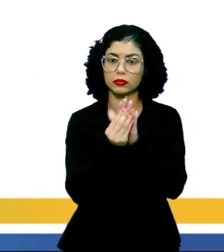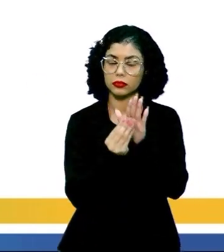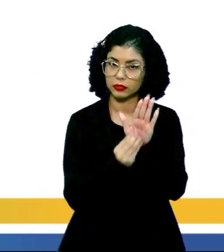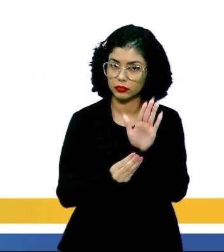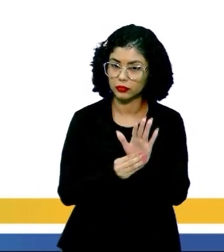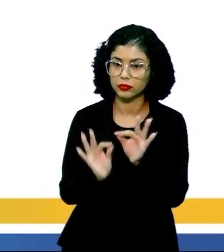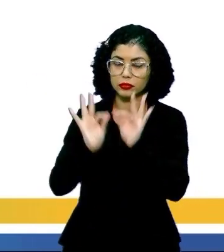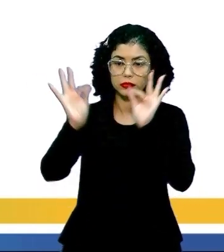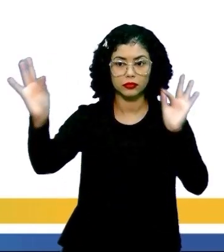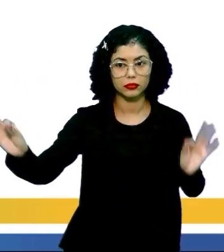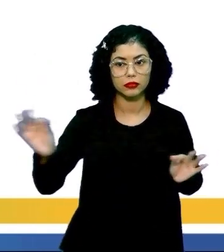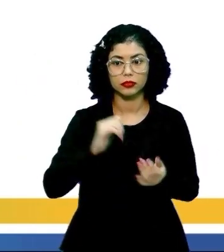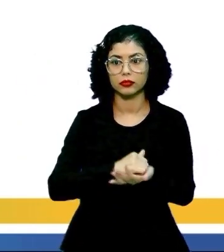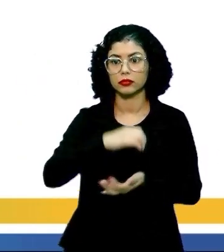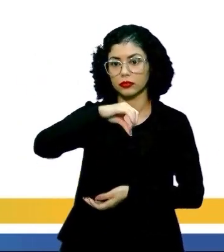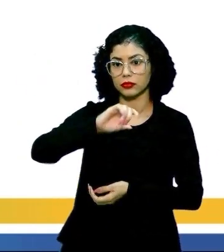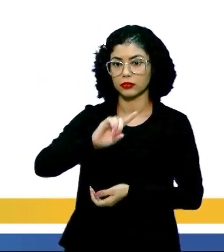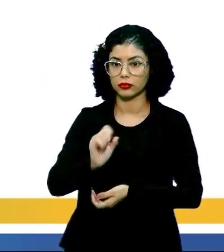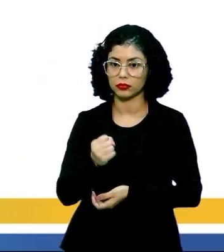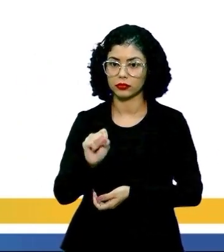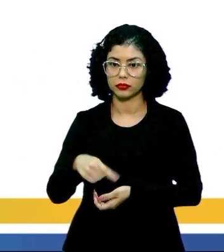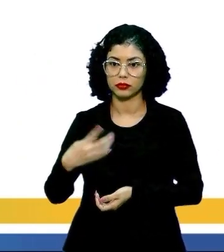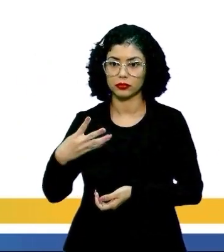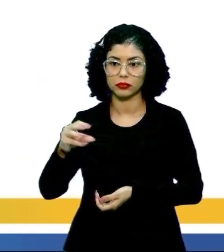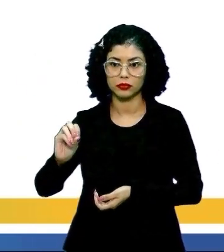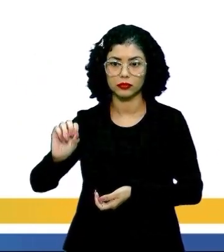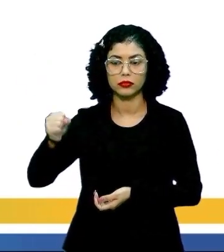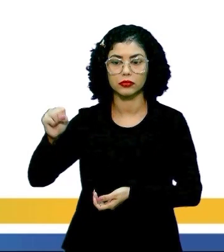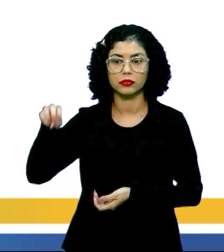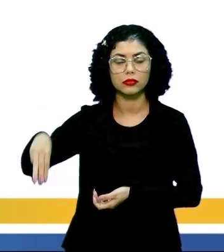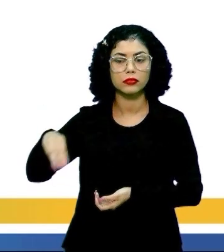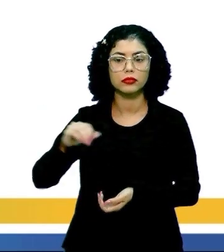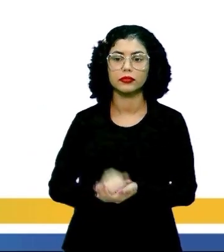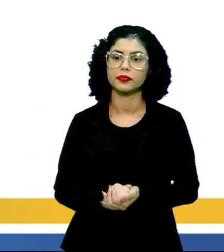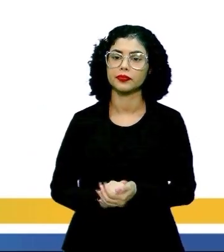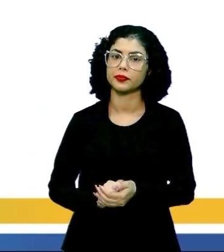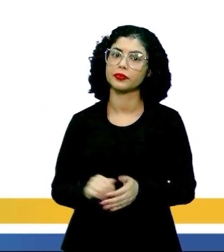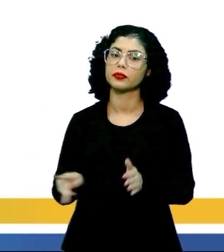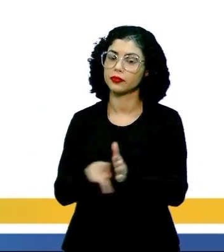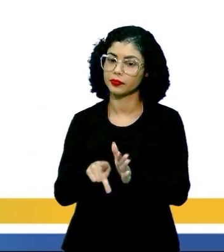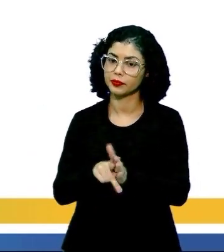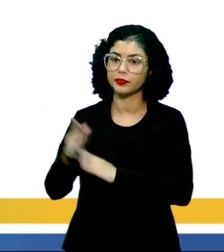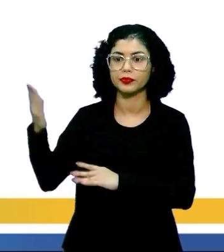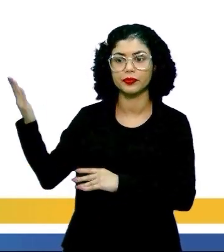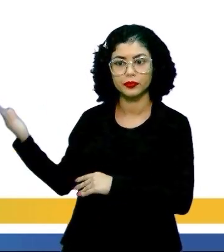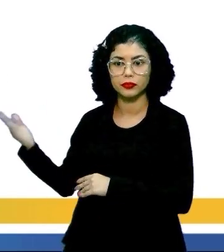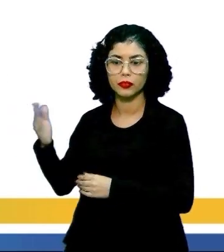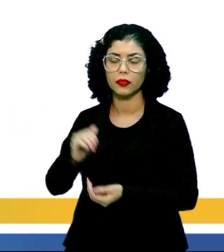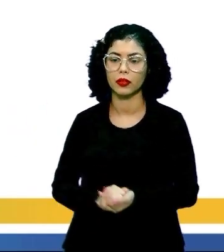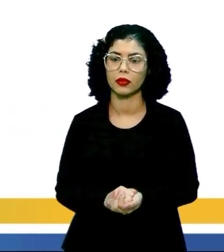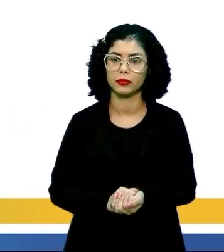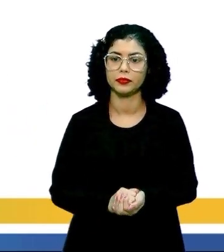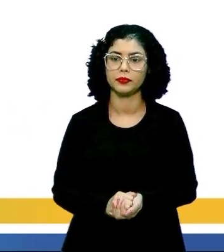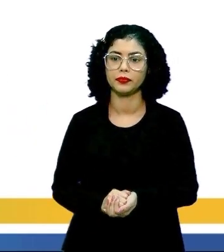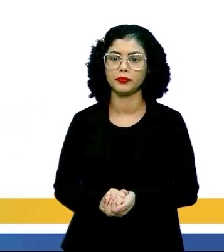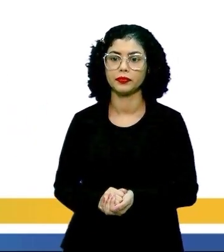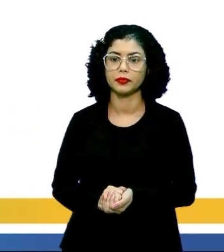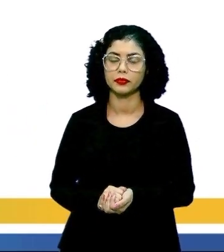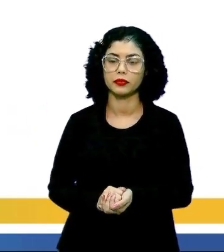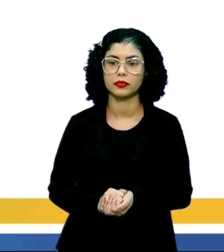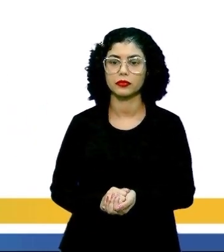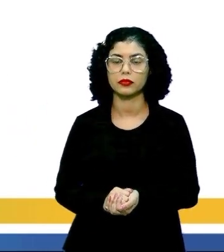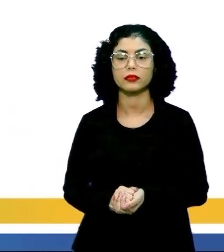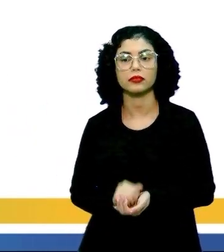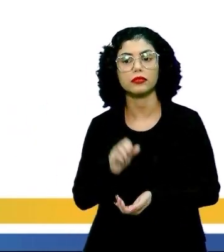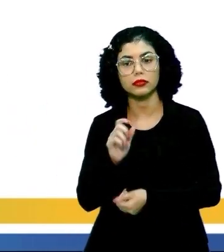numa distância de 98,48 m Esse é o espaço percorrido pel por esse dardo e